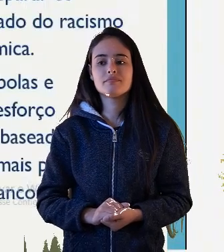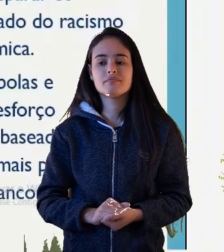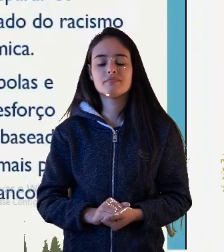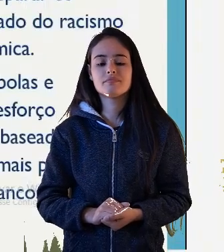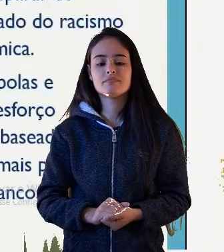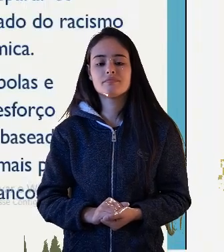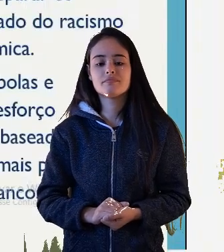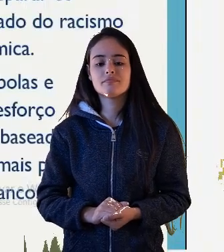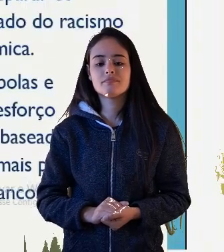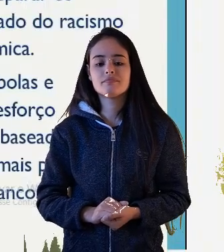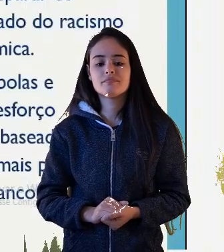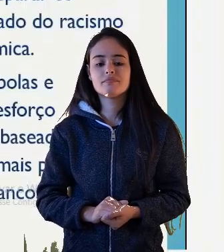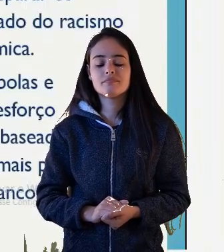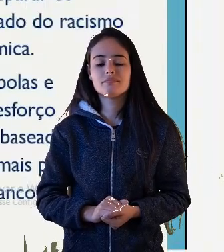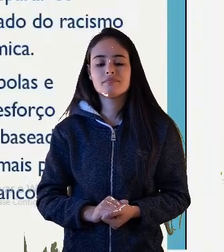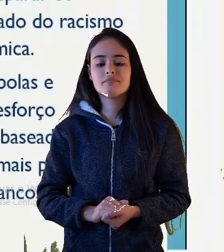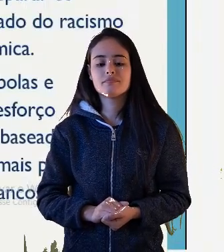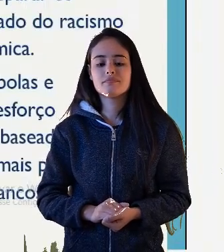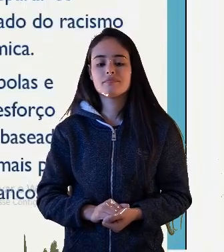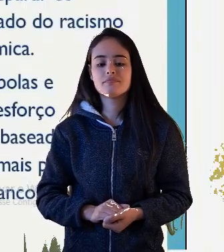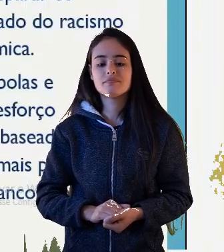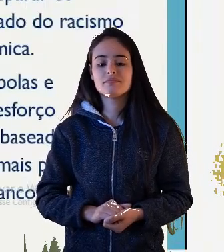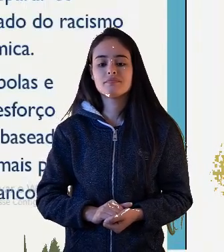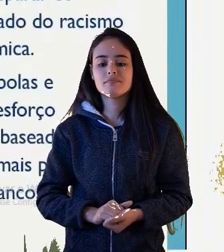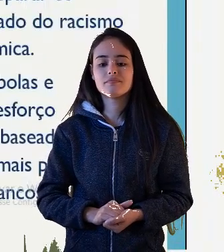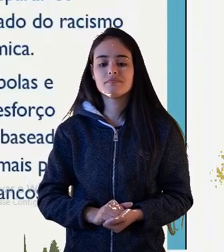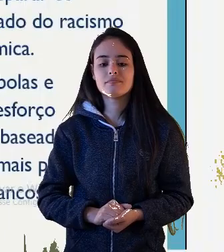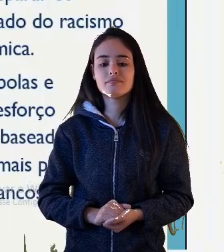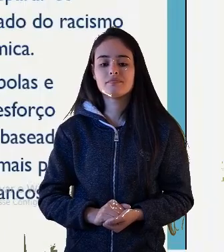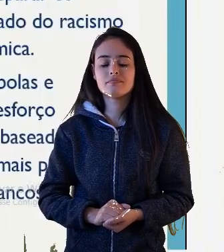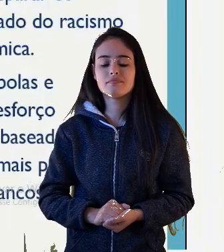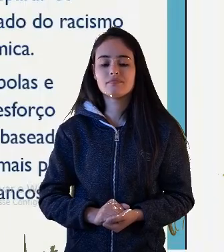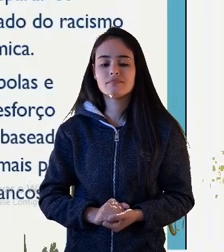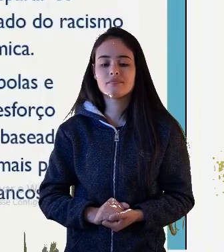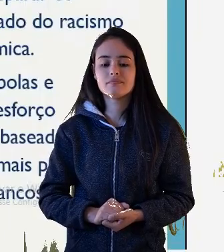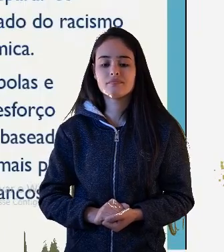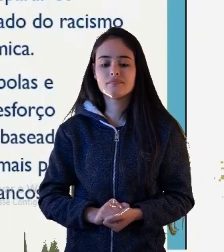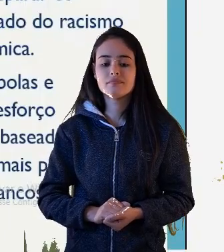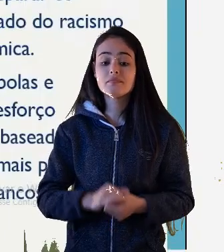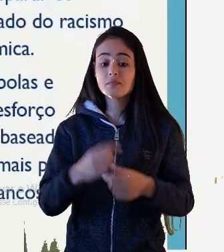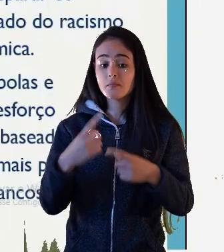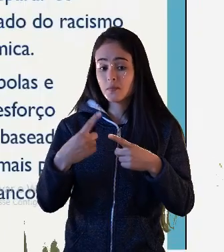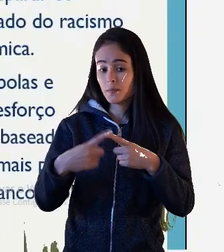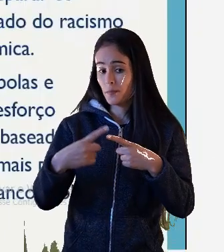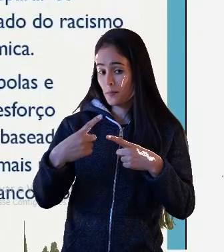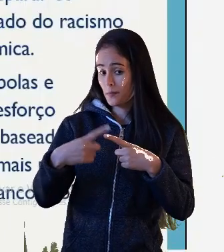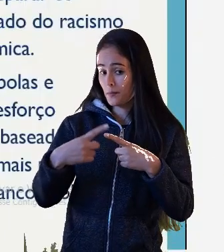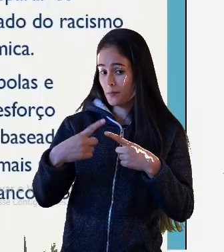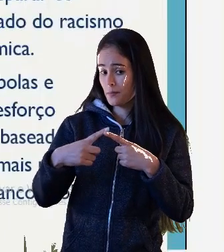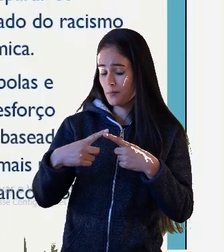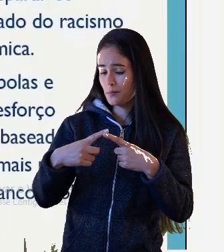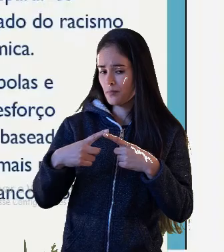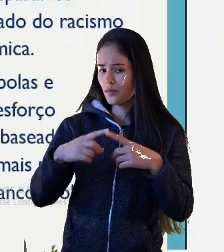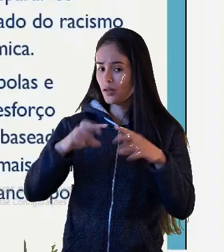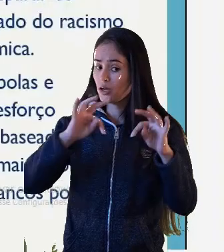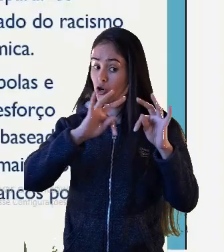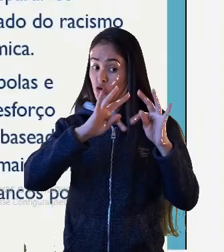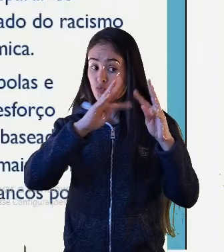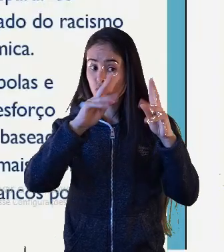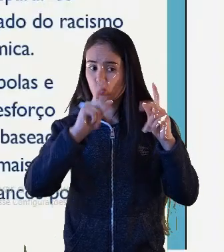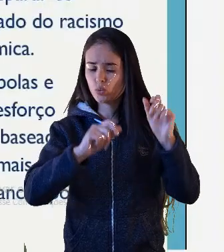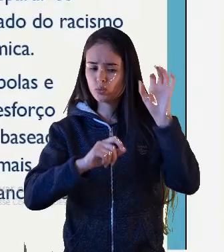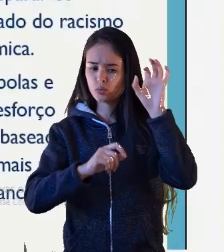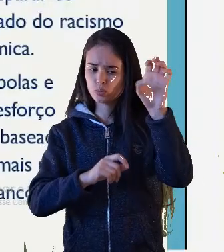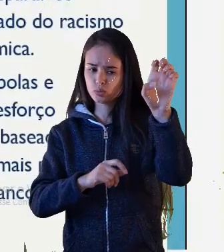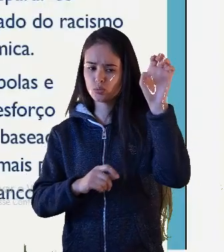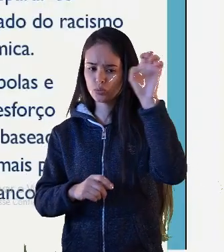preciso para a gente conseguir começar a reparar, né, aquilo que essas pessoas que a gente viu ali, né, como a Chiquinha Gonzaga, como